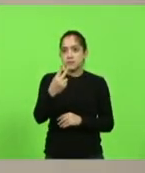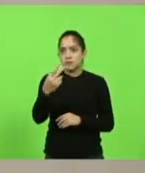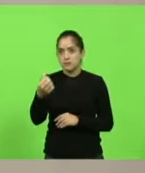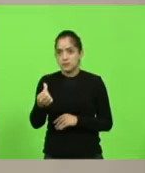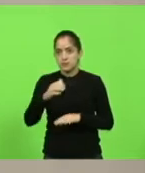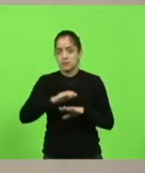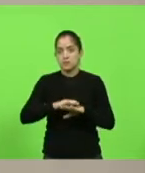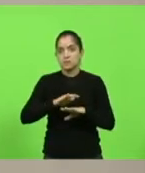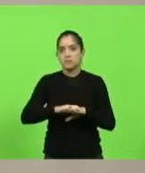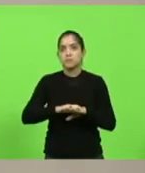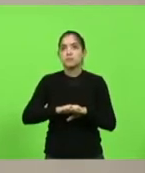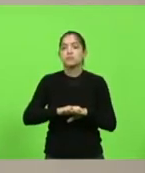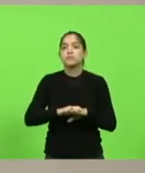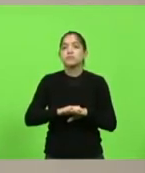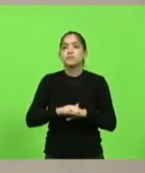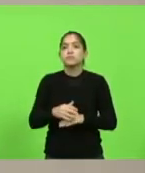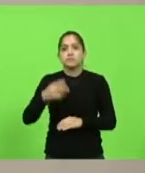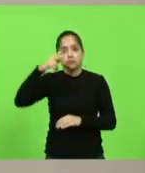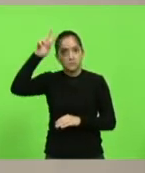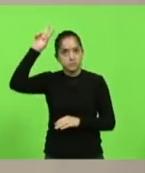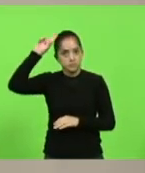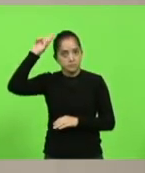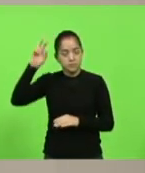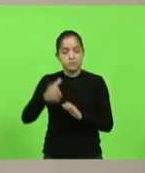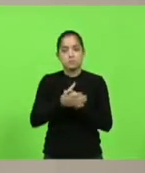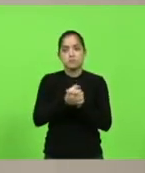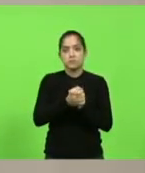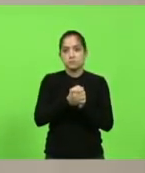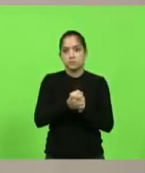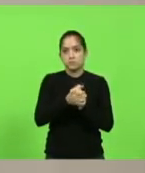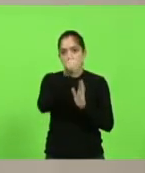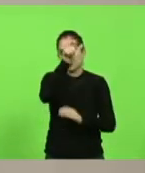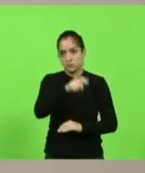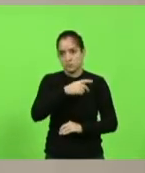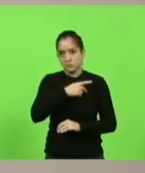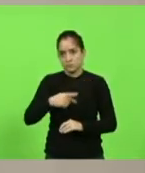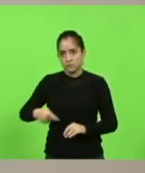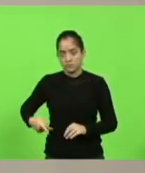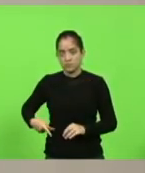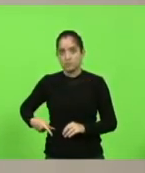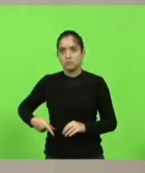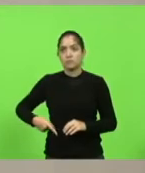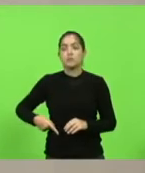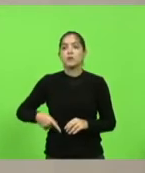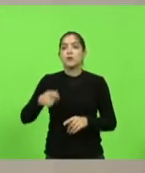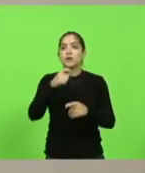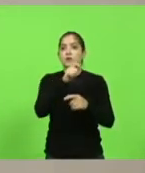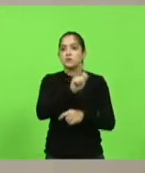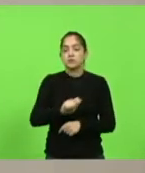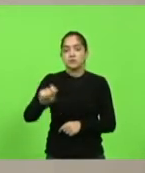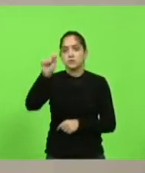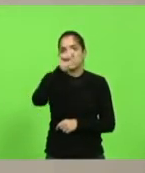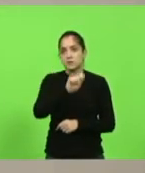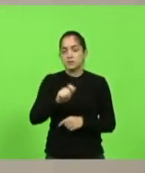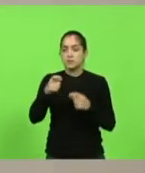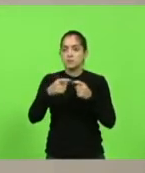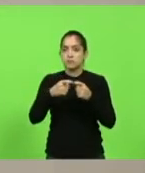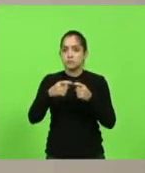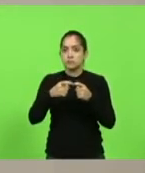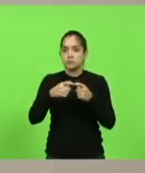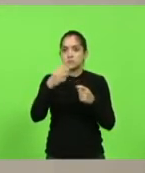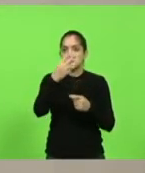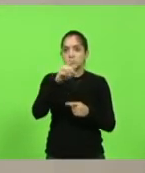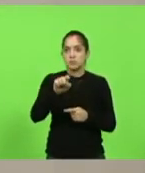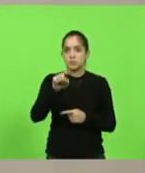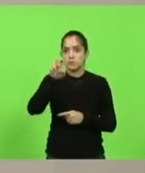autor deputado Dr. Vicente Caro Preso, cumprimentando o presidente da Associação Catarinense de Medicina pela entrega de 3,5 milhões